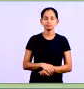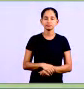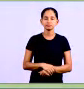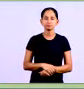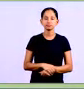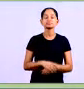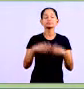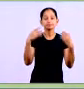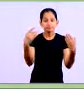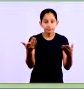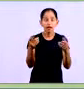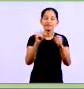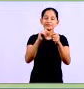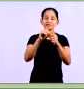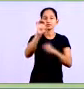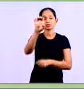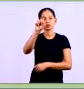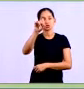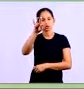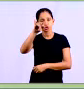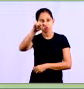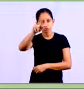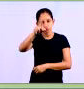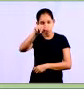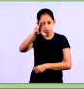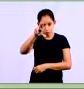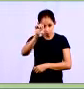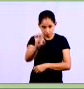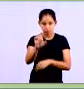um estoque de quanto?